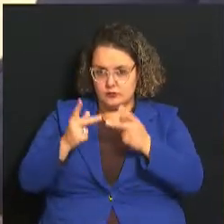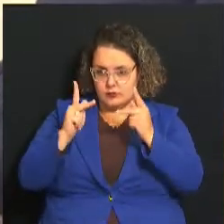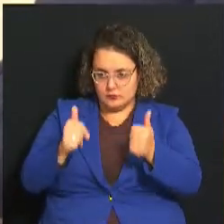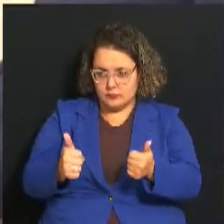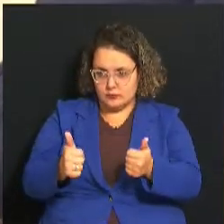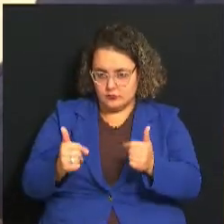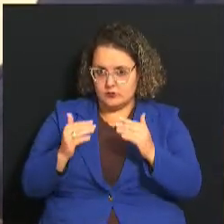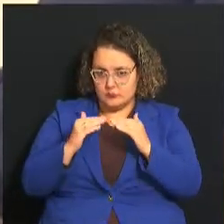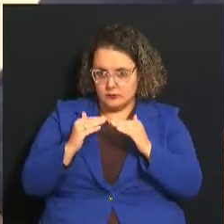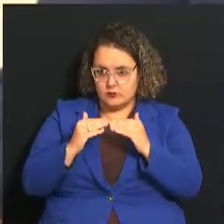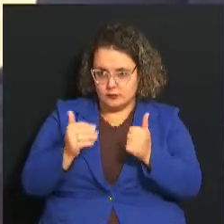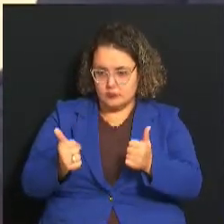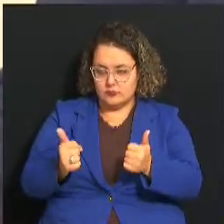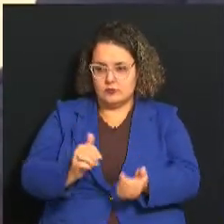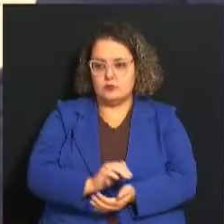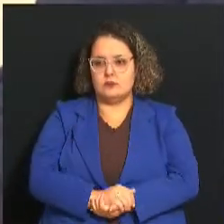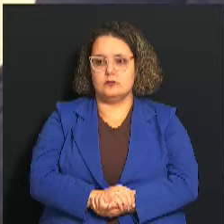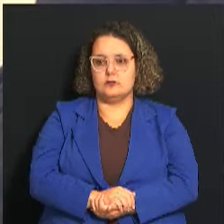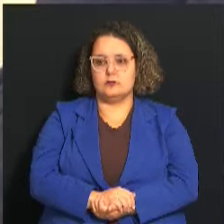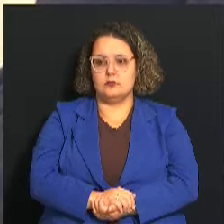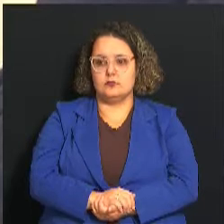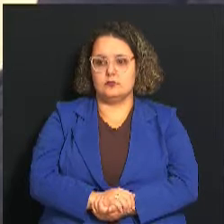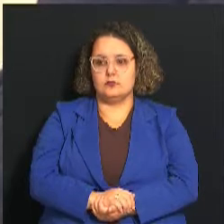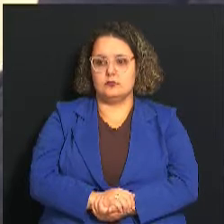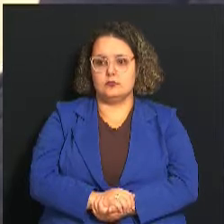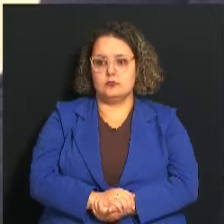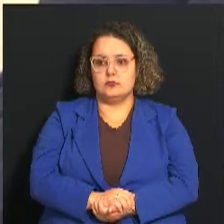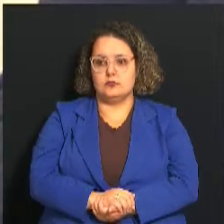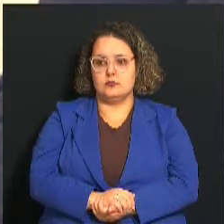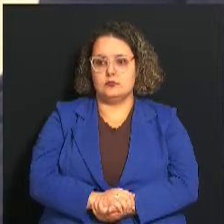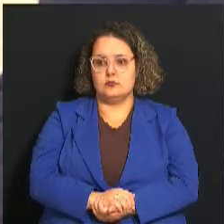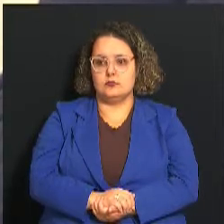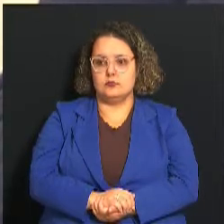maneira? Então,